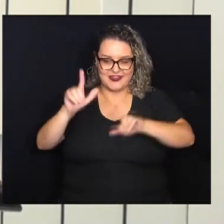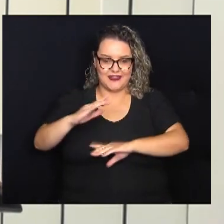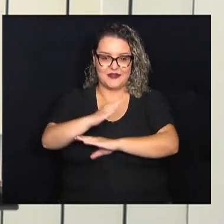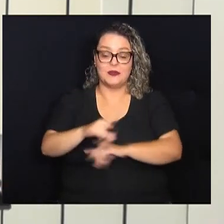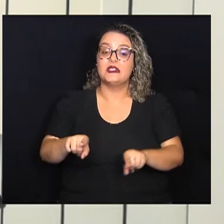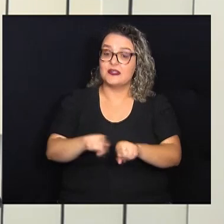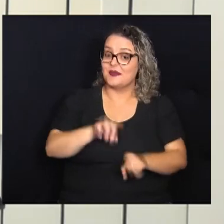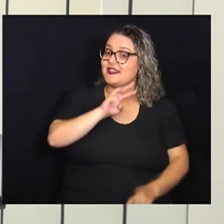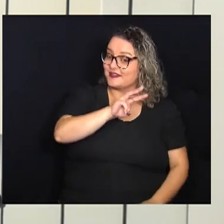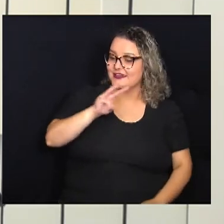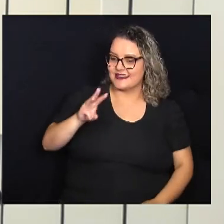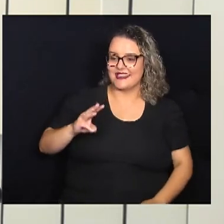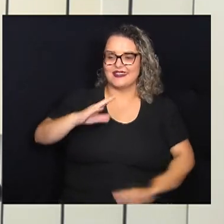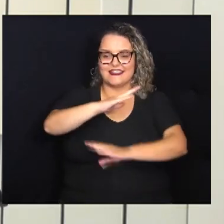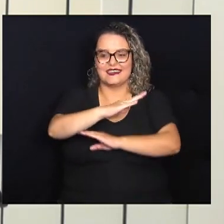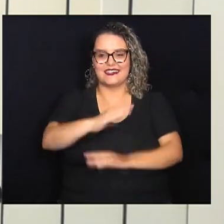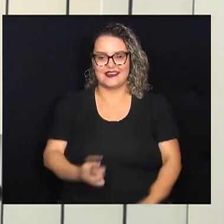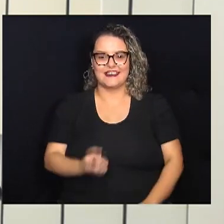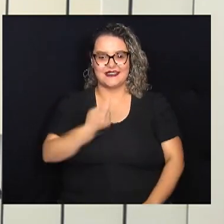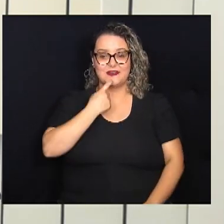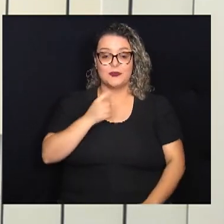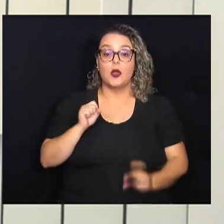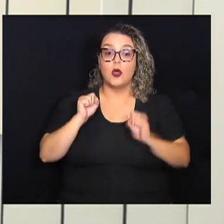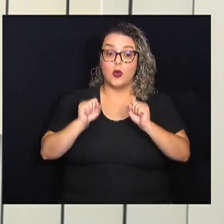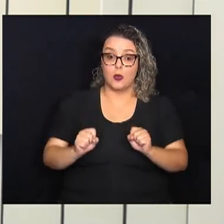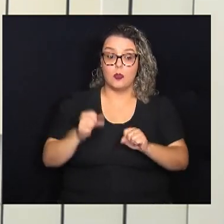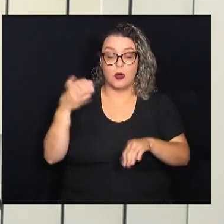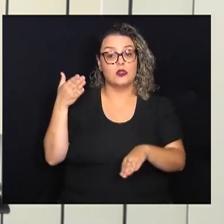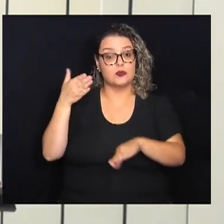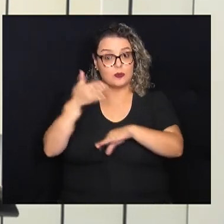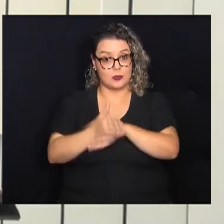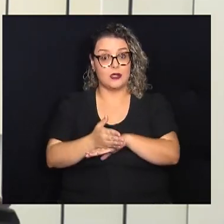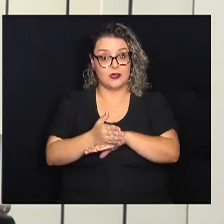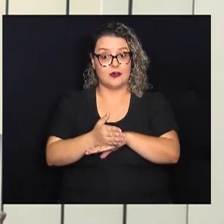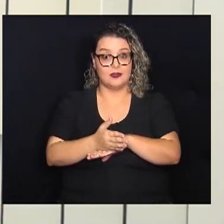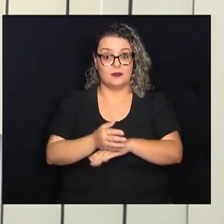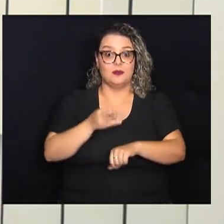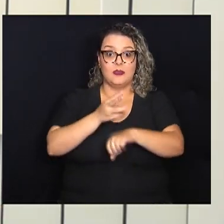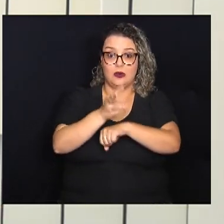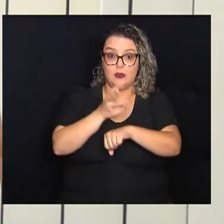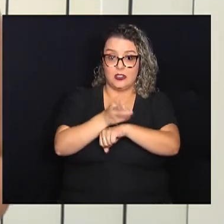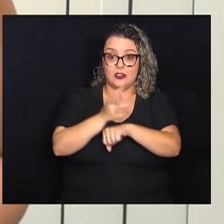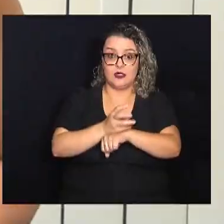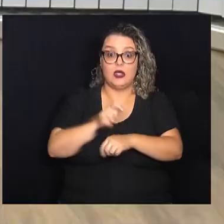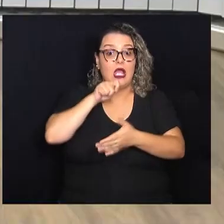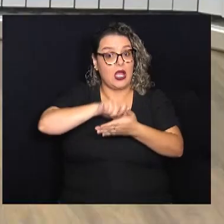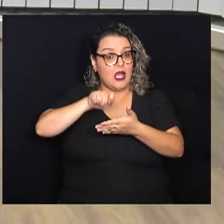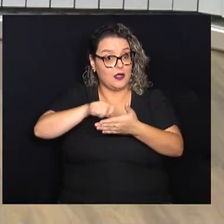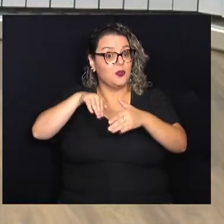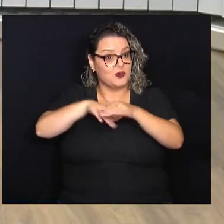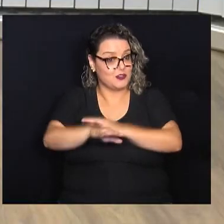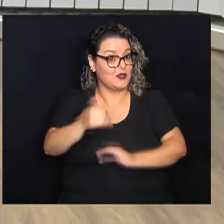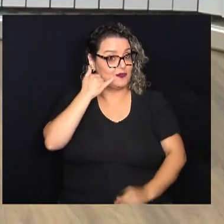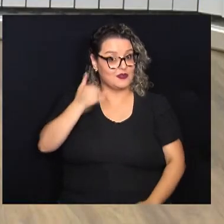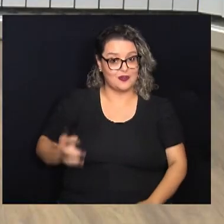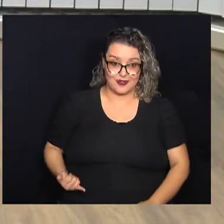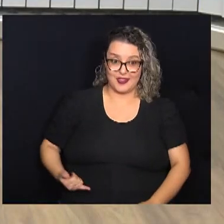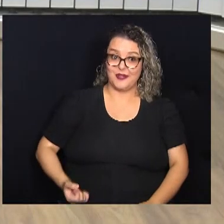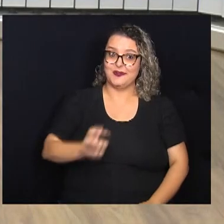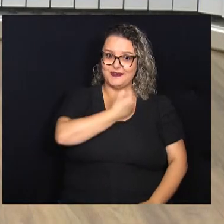da Câmara Municipal de Campinas. Você também pode participar pelo WhatsApp. Anote aí, olha,